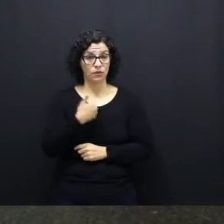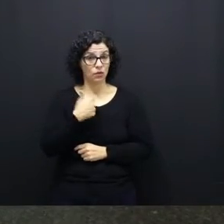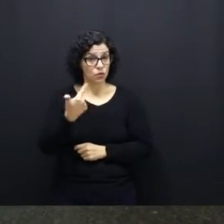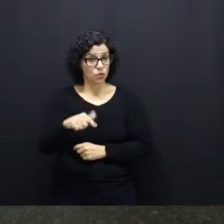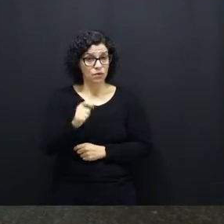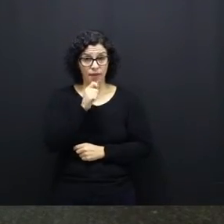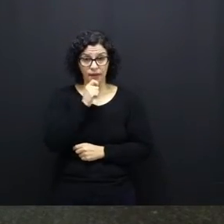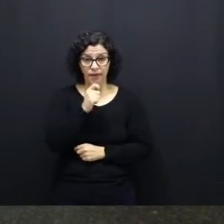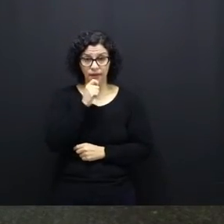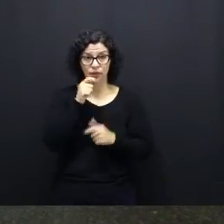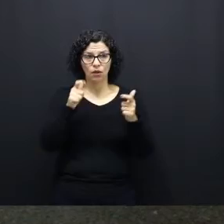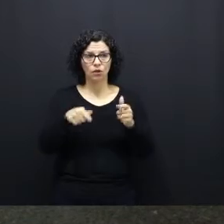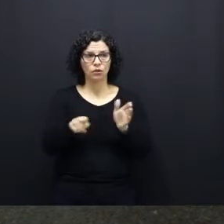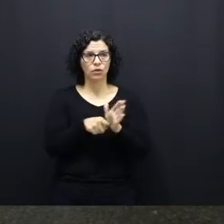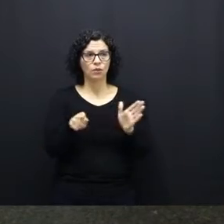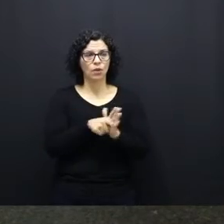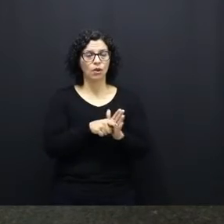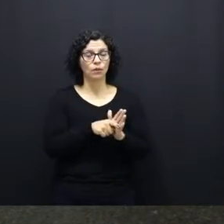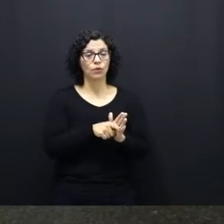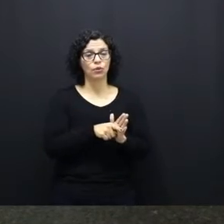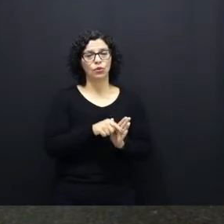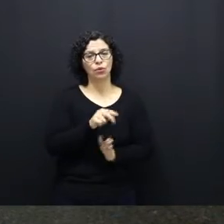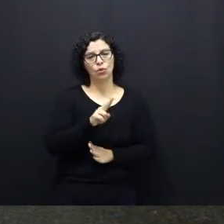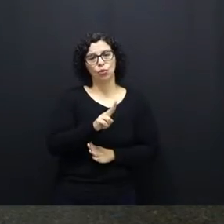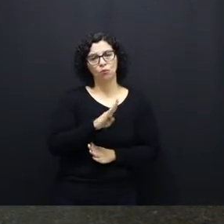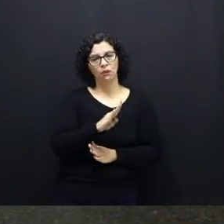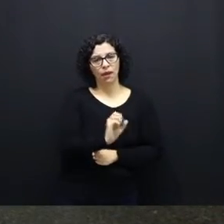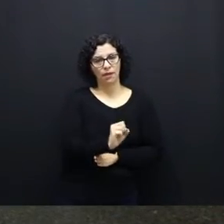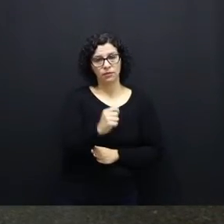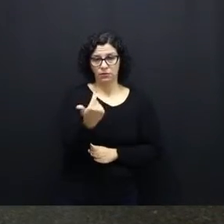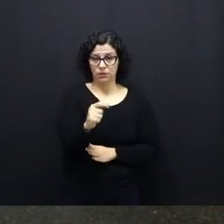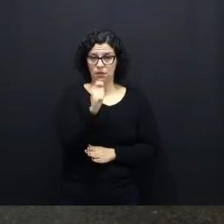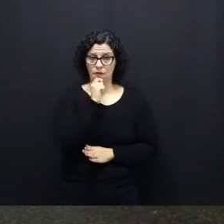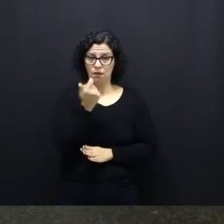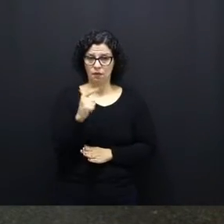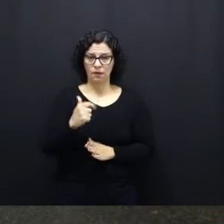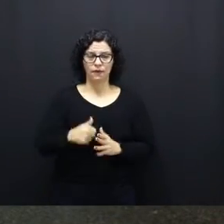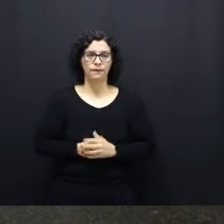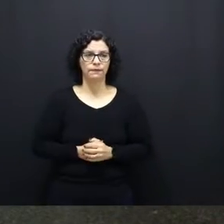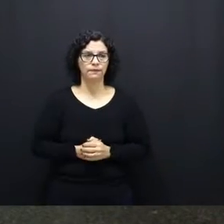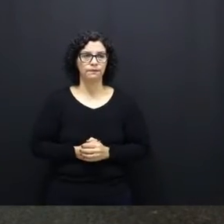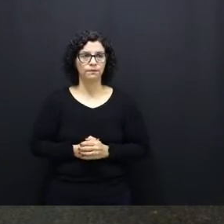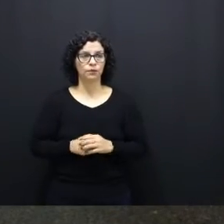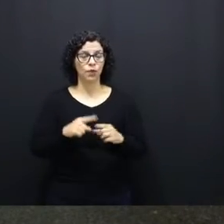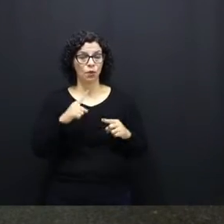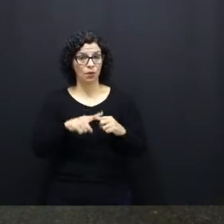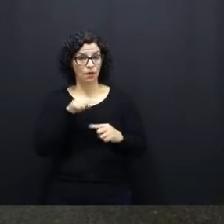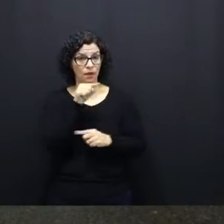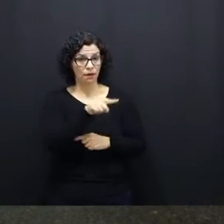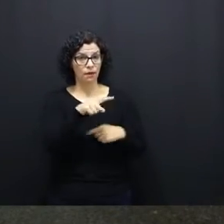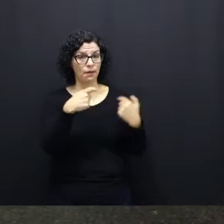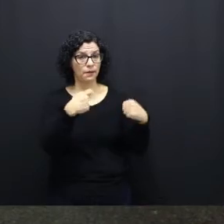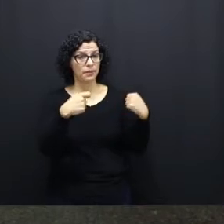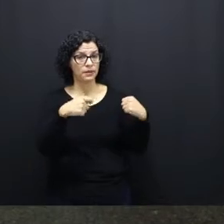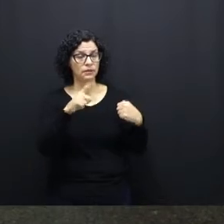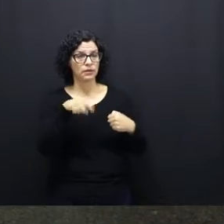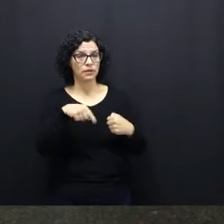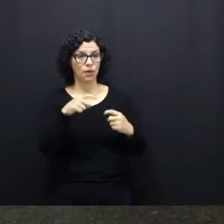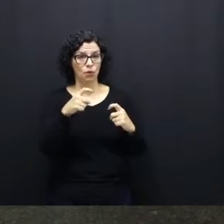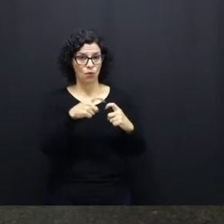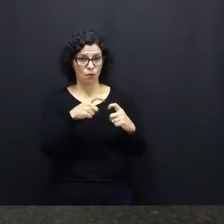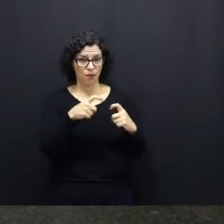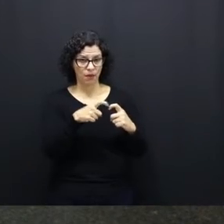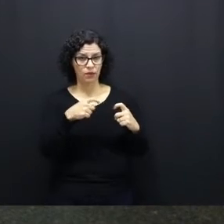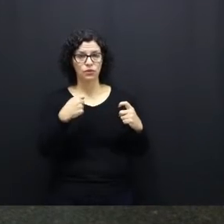residente lá na unidade básica de saúde ainda a eles por quê Porque lá precisa o